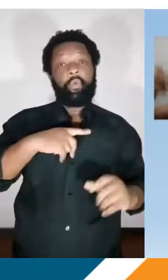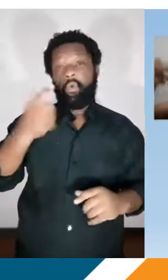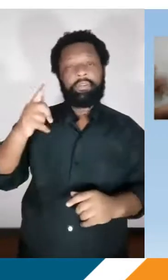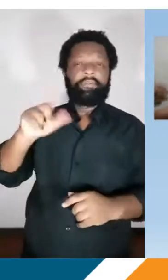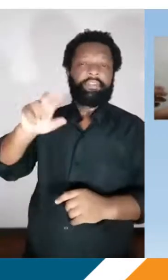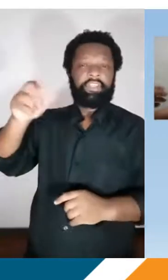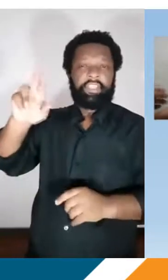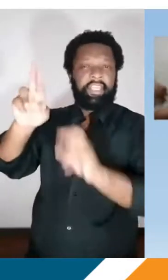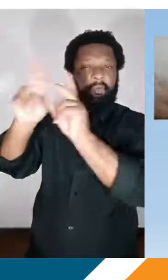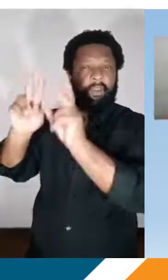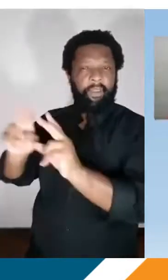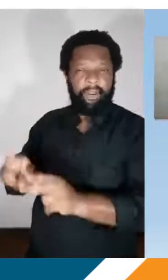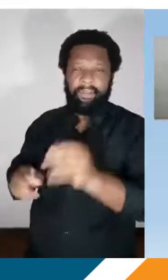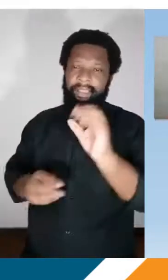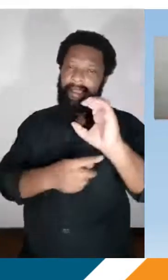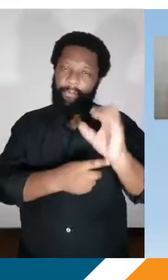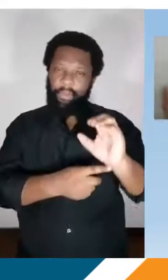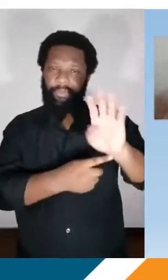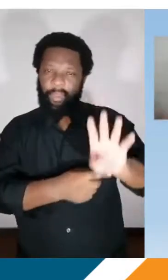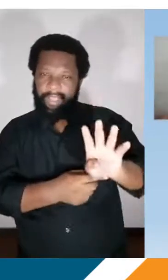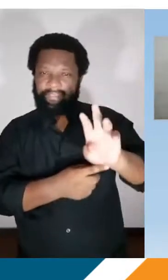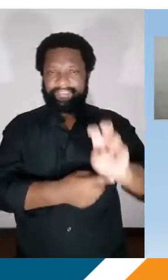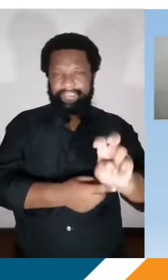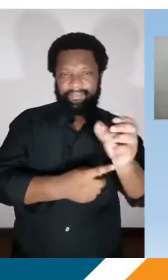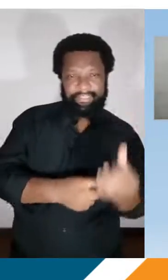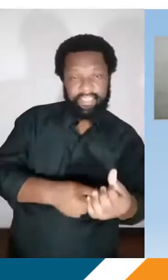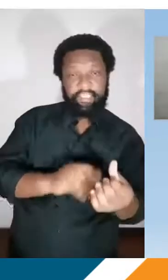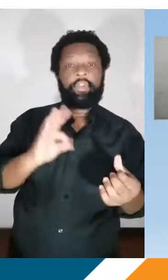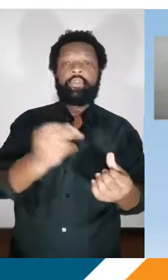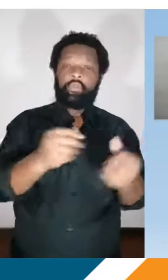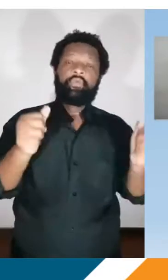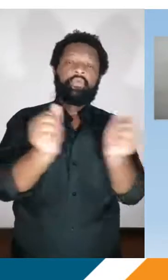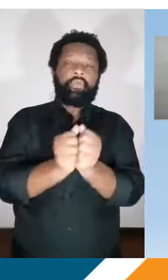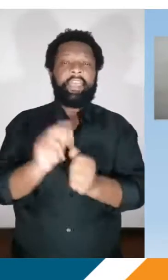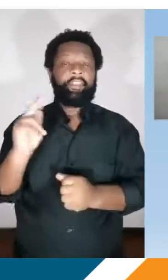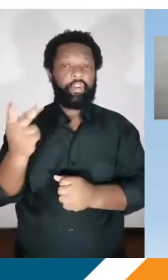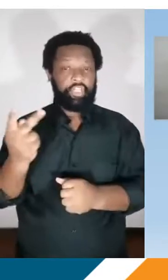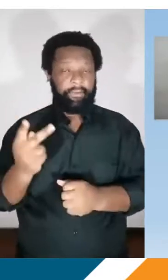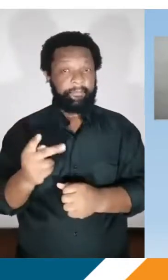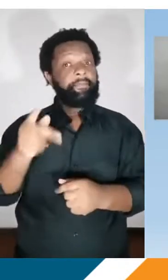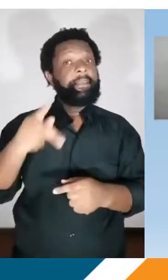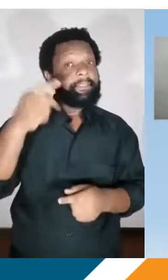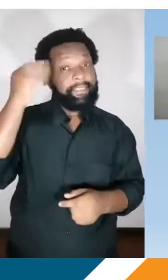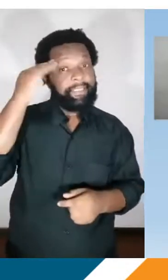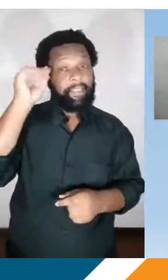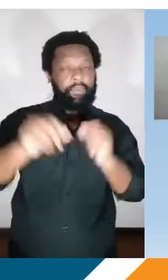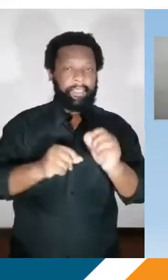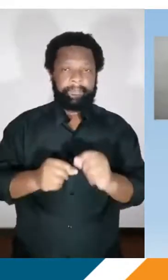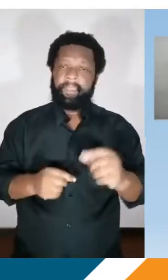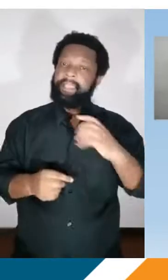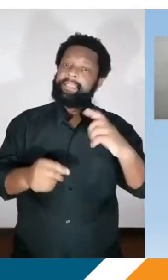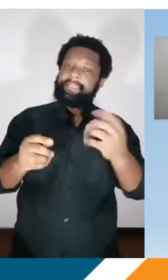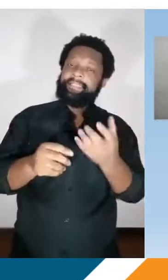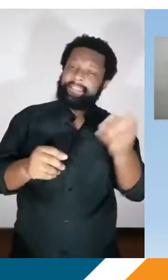iguais, hidrogênios, né? Repare, o carbono 4, carbono 5 e 6, tudo hidrogênios. Então o que vocês têm que ter em mente aqui? Fazendo um